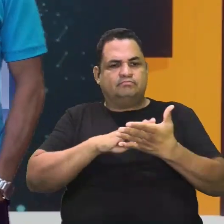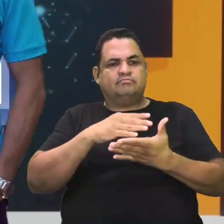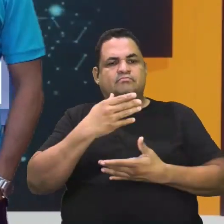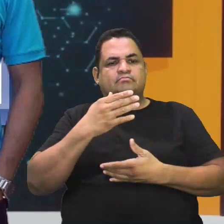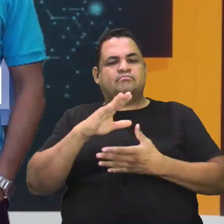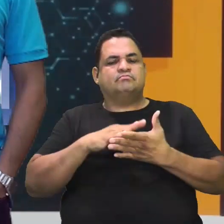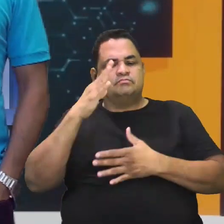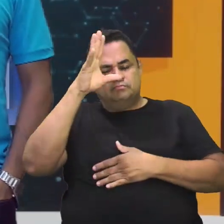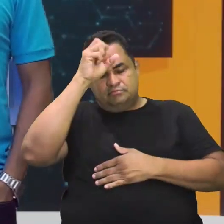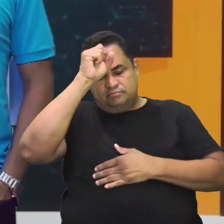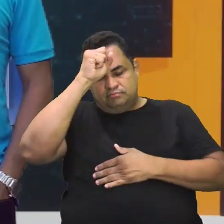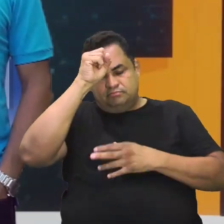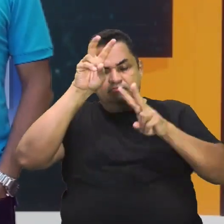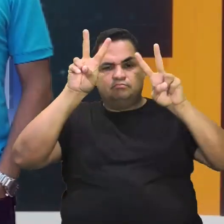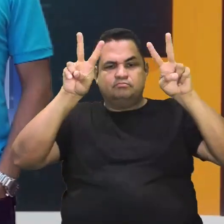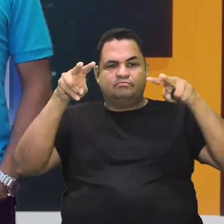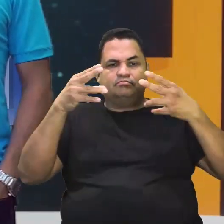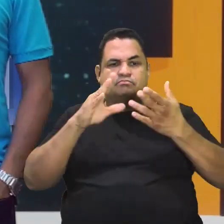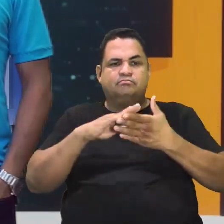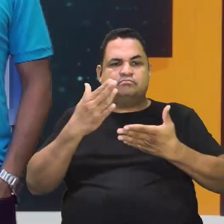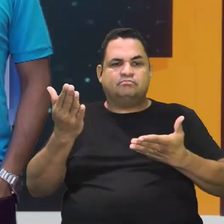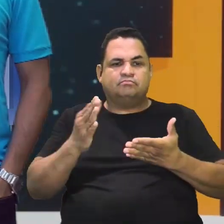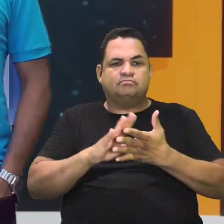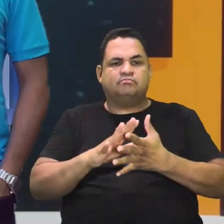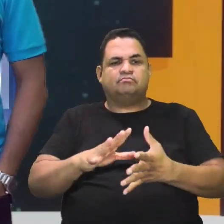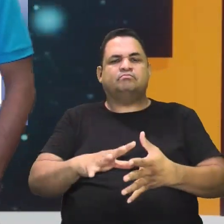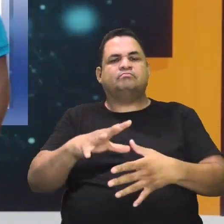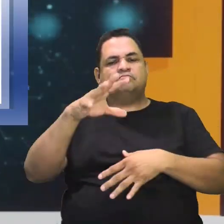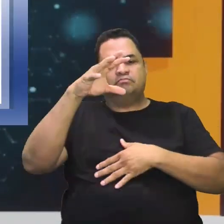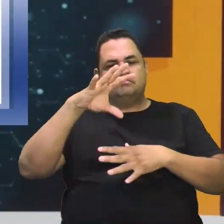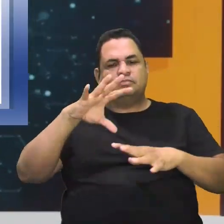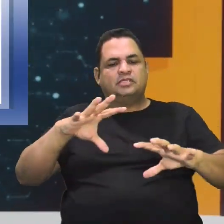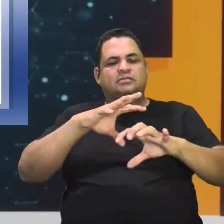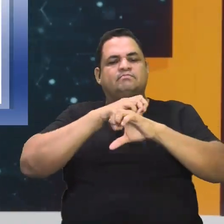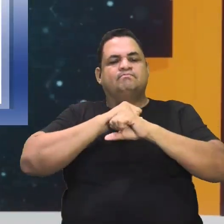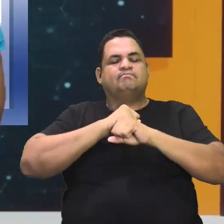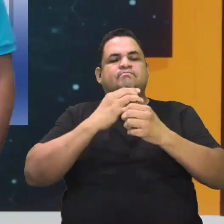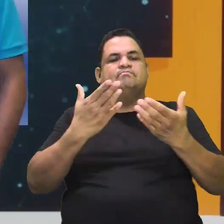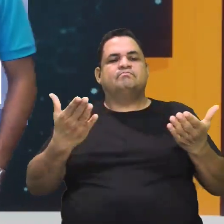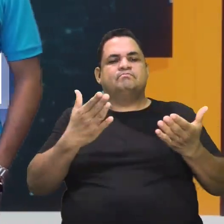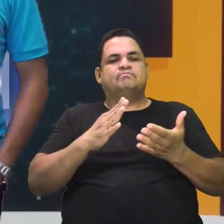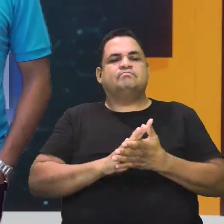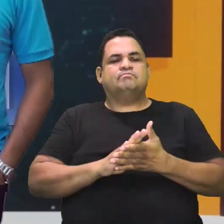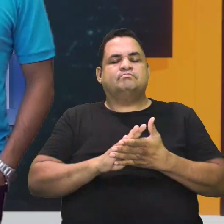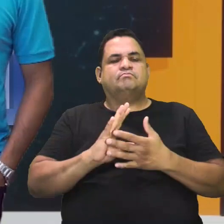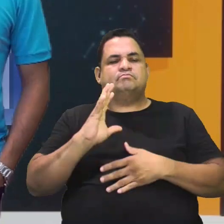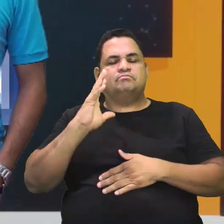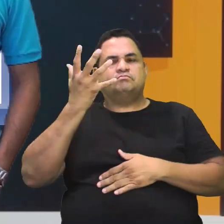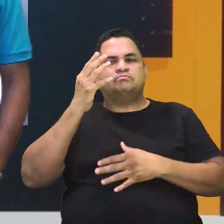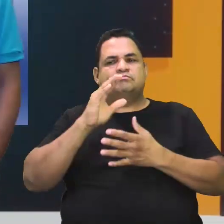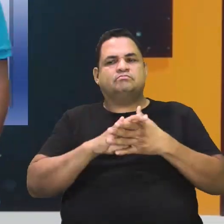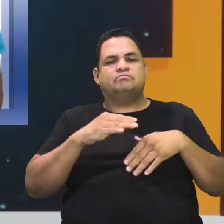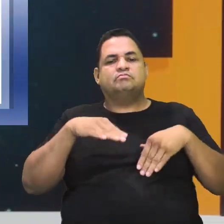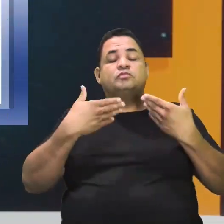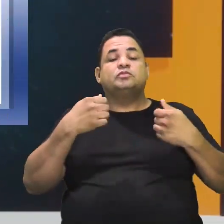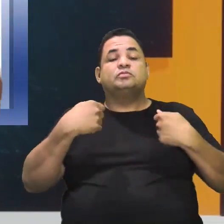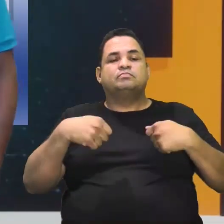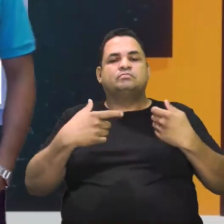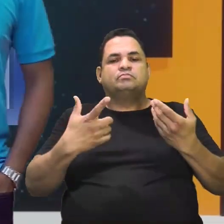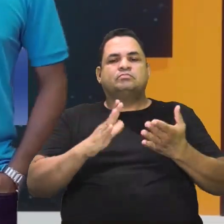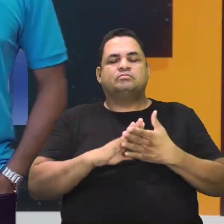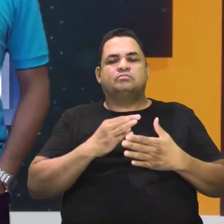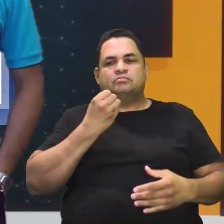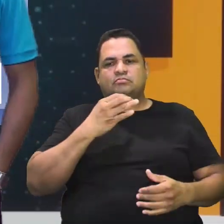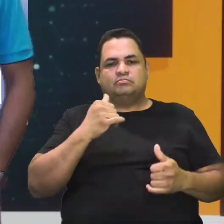você internalizar o assunto, né, absorver o conhecimento e ter condição de resolver aí quando for preciso, tá